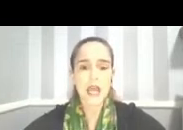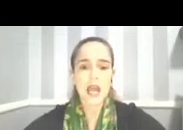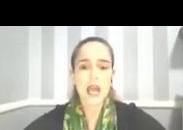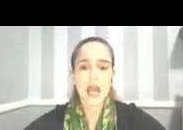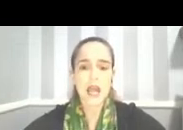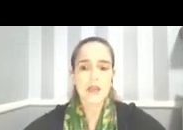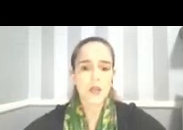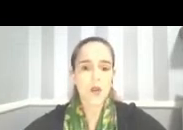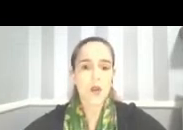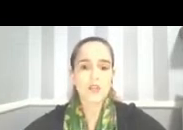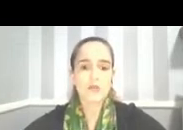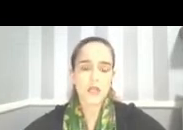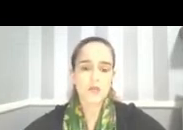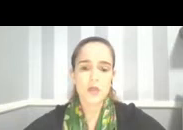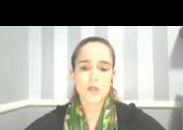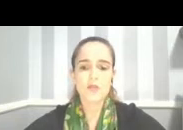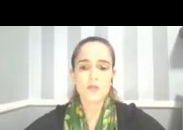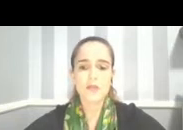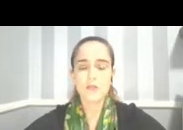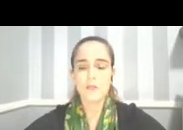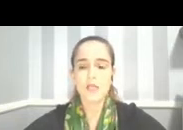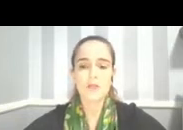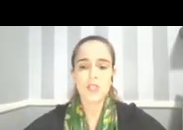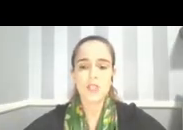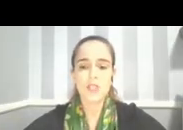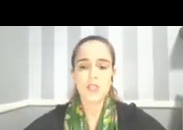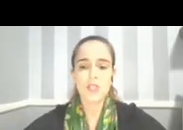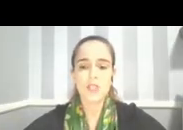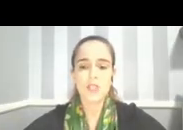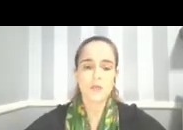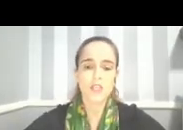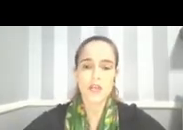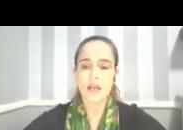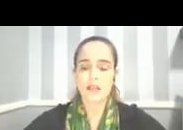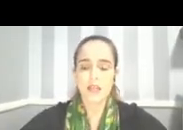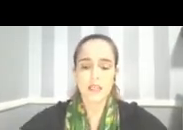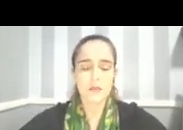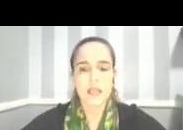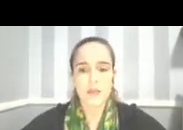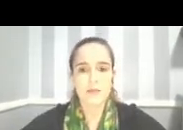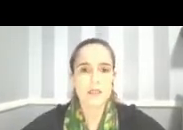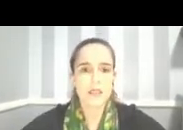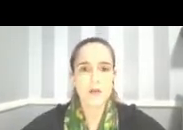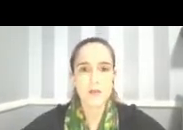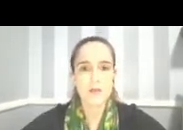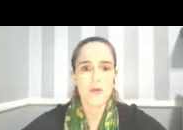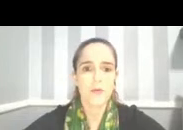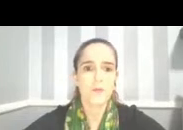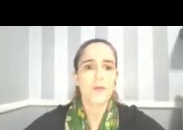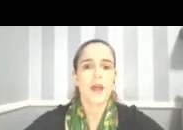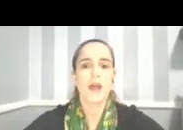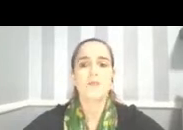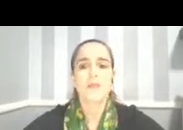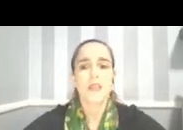dobrada, você coloque junto à articulação um chumaço de pano ou de algodão, como eu já expliquei para vocês agora há